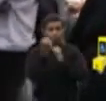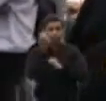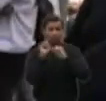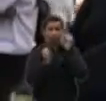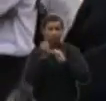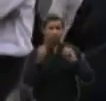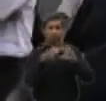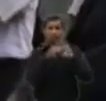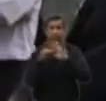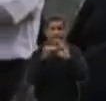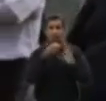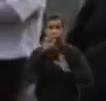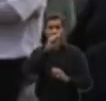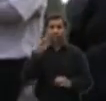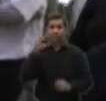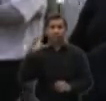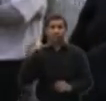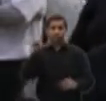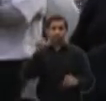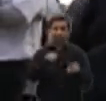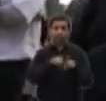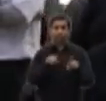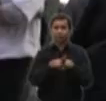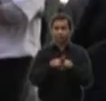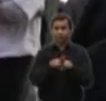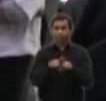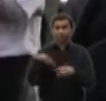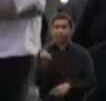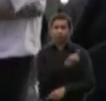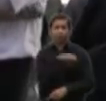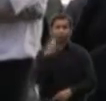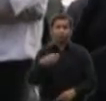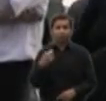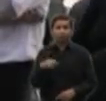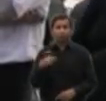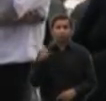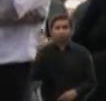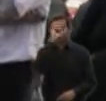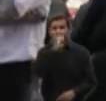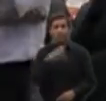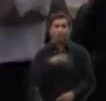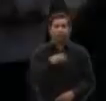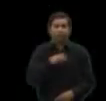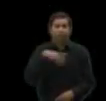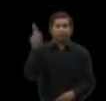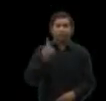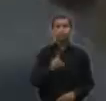com parceria da ACD também. E acho que é um grande momento de se conscientizar o que é, de fato, pessoas com